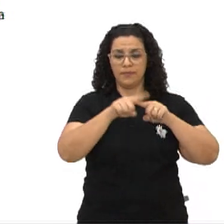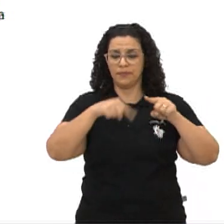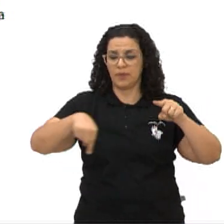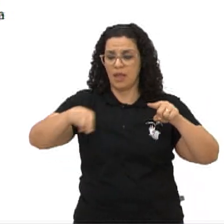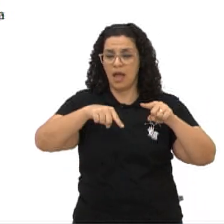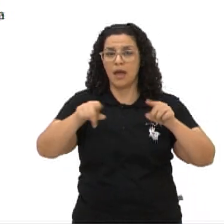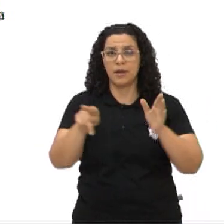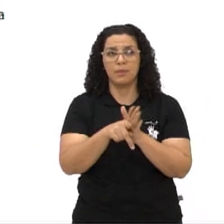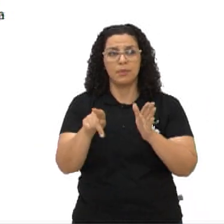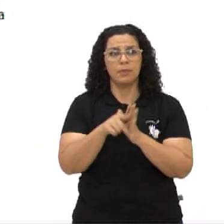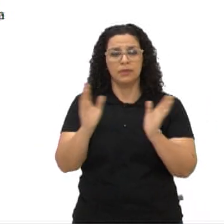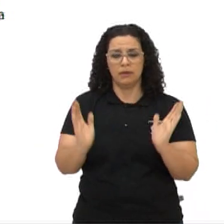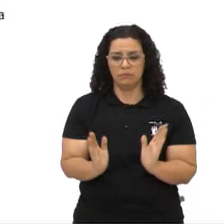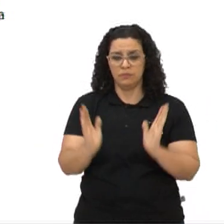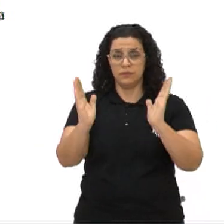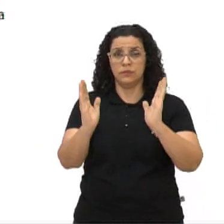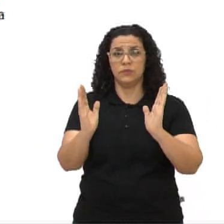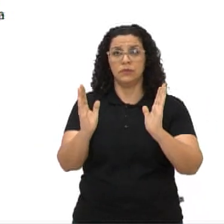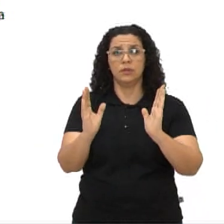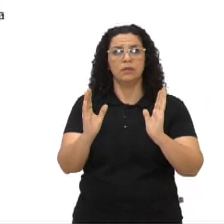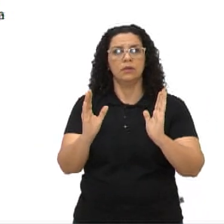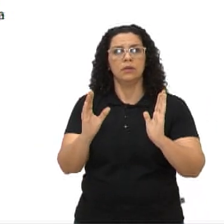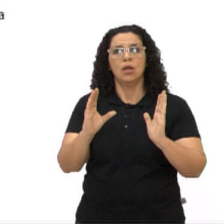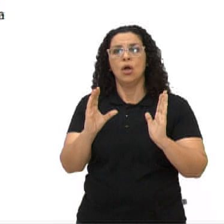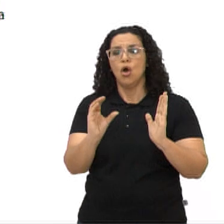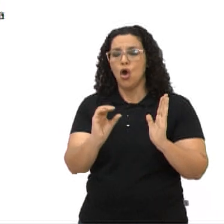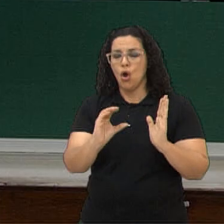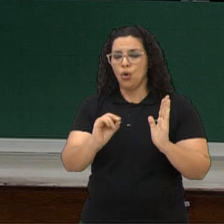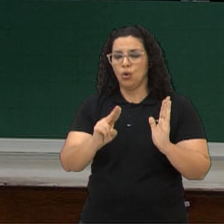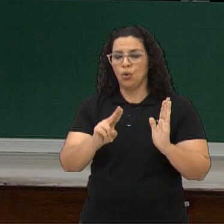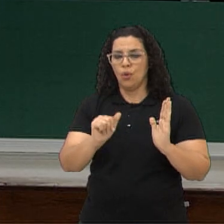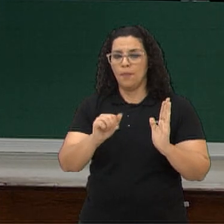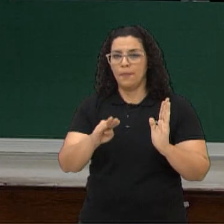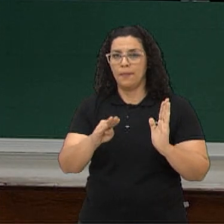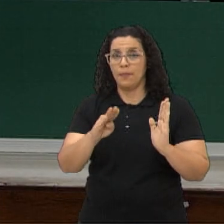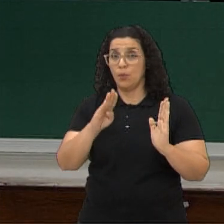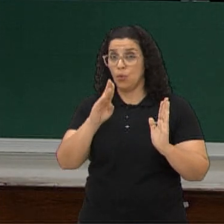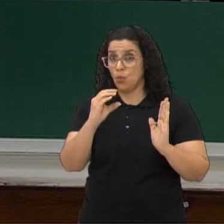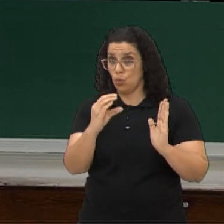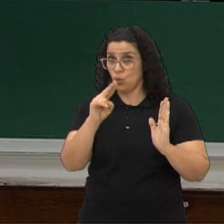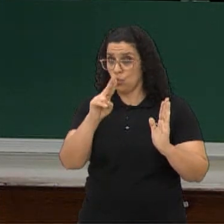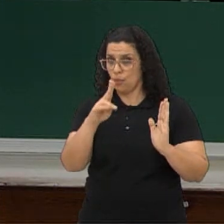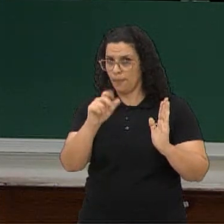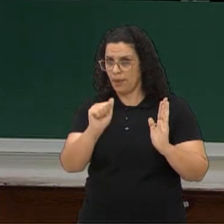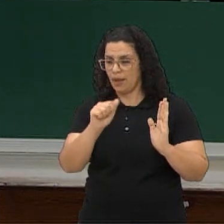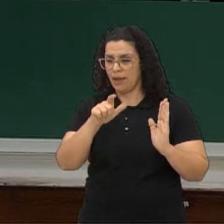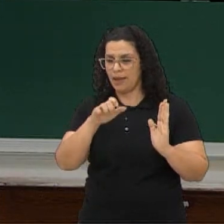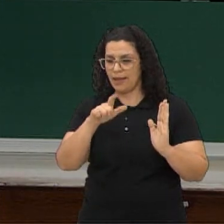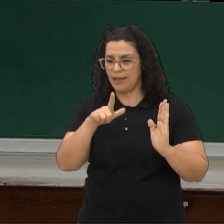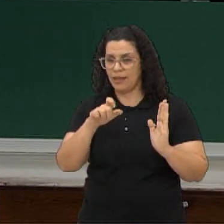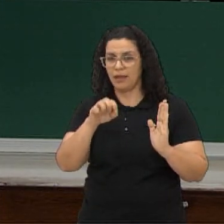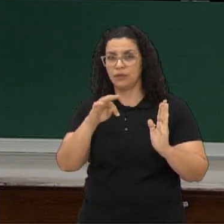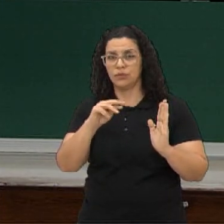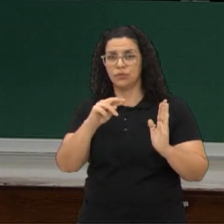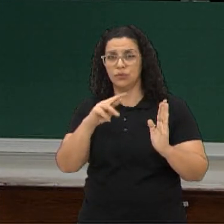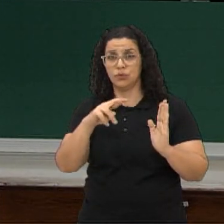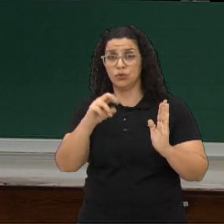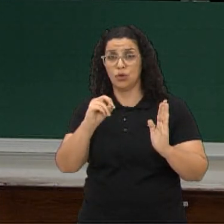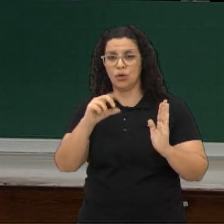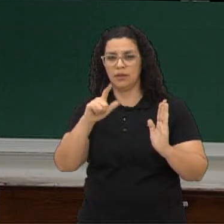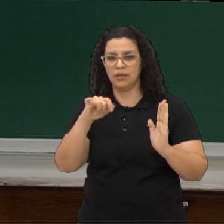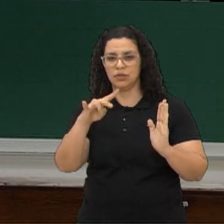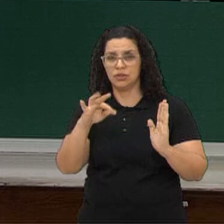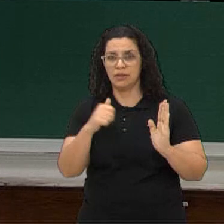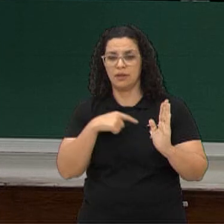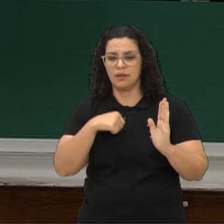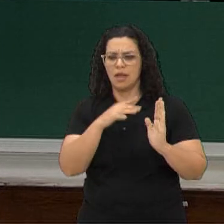recipiente denominado célula ou cuba eletrolítica. Então, a gente monta um aparato como esse aqui na indústria. Para cada caso vai ter um